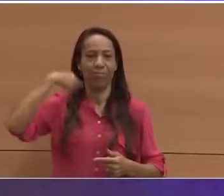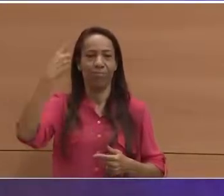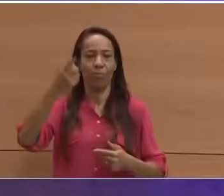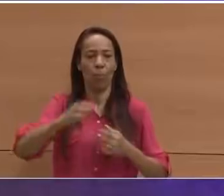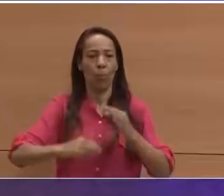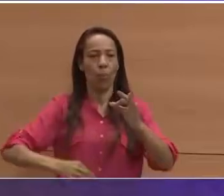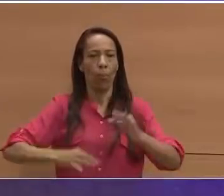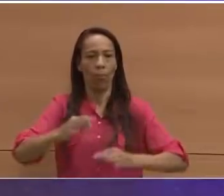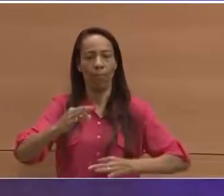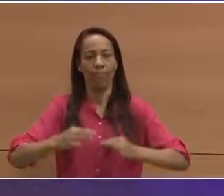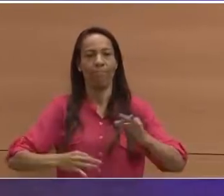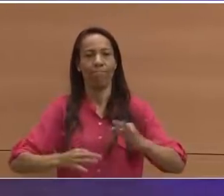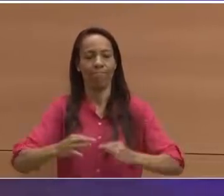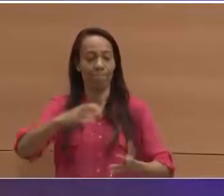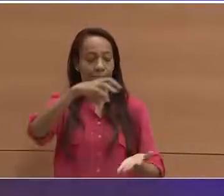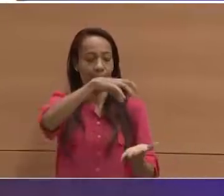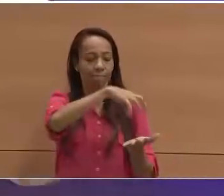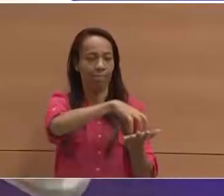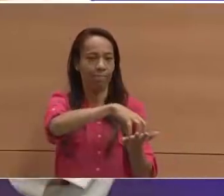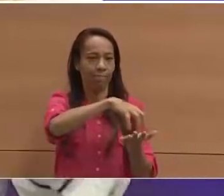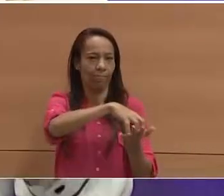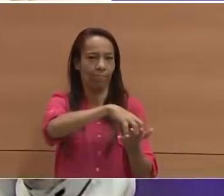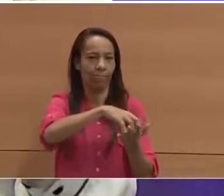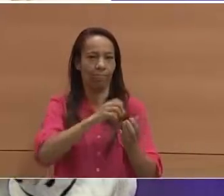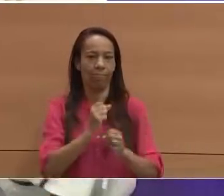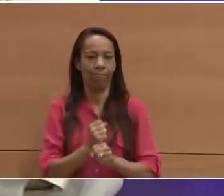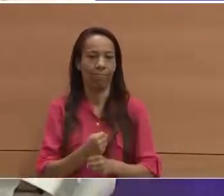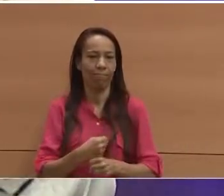O centro de obras que ele preparou,